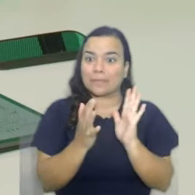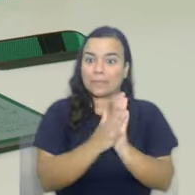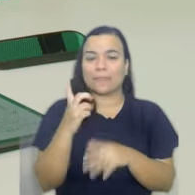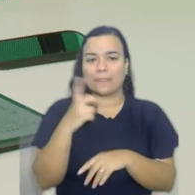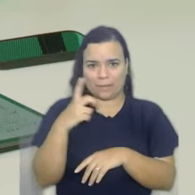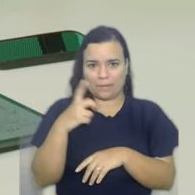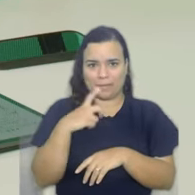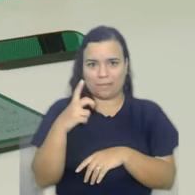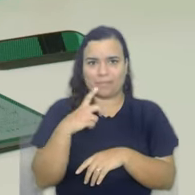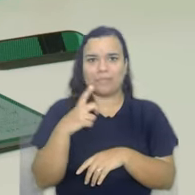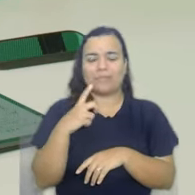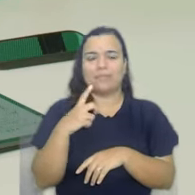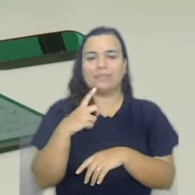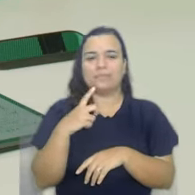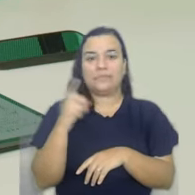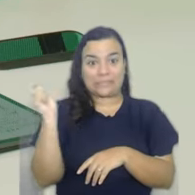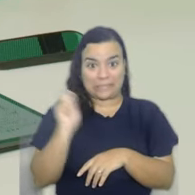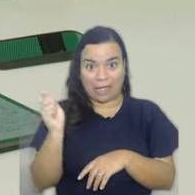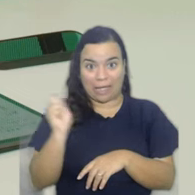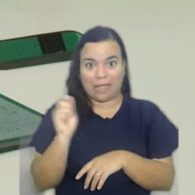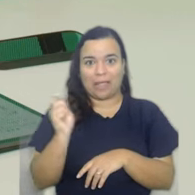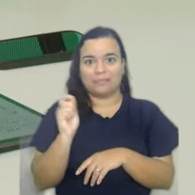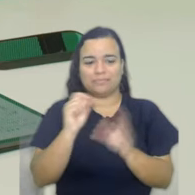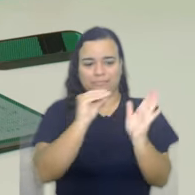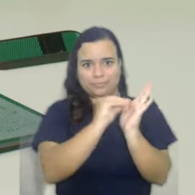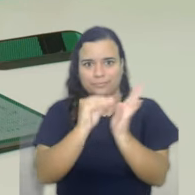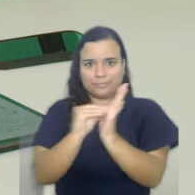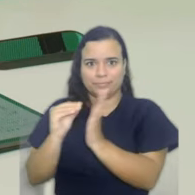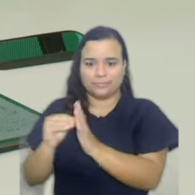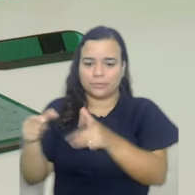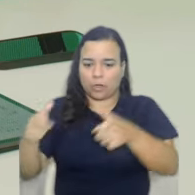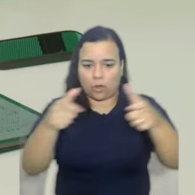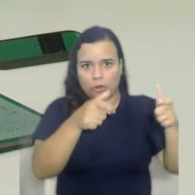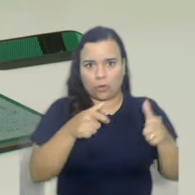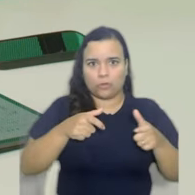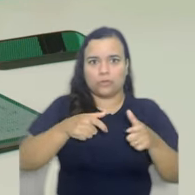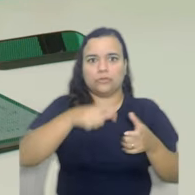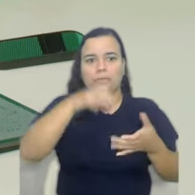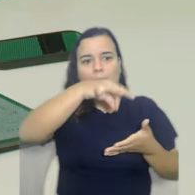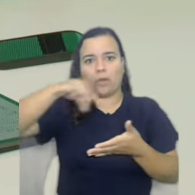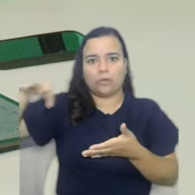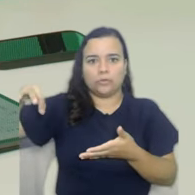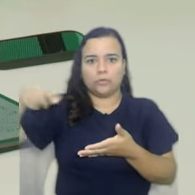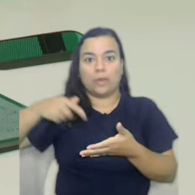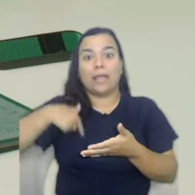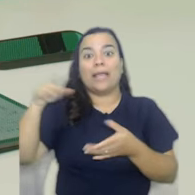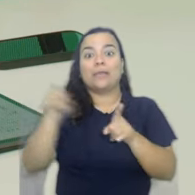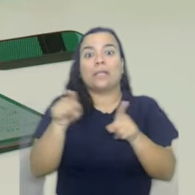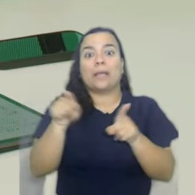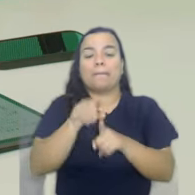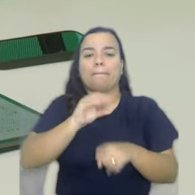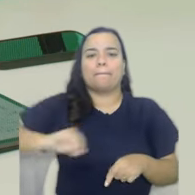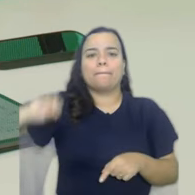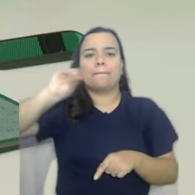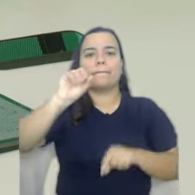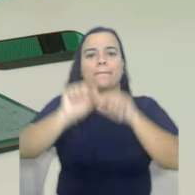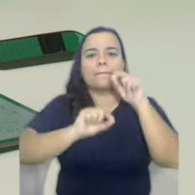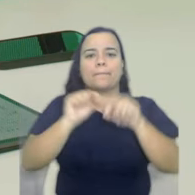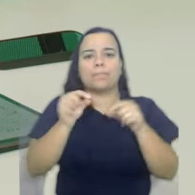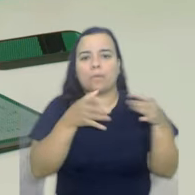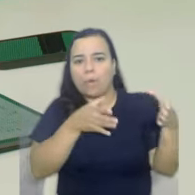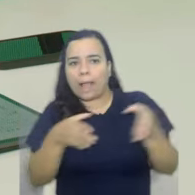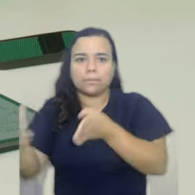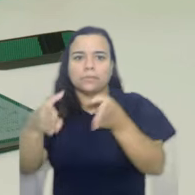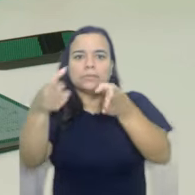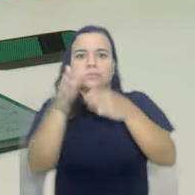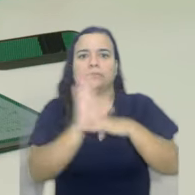ele eh e a hora que ele marca esses pontos eu já subo também e a rota então a gente sobe